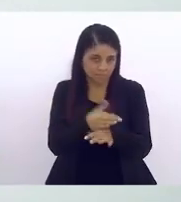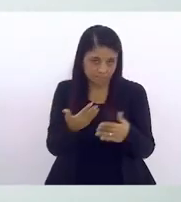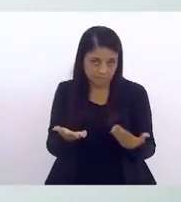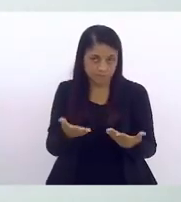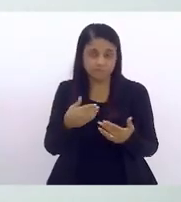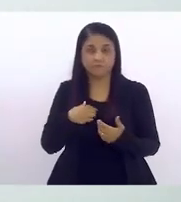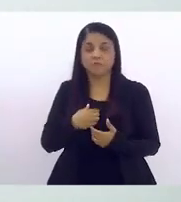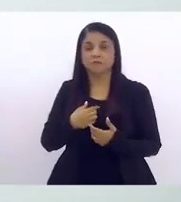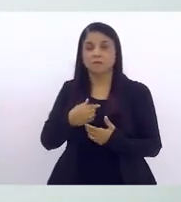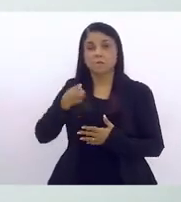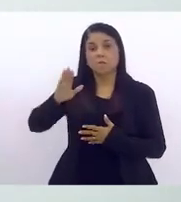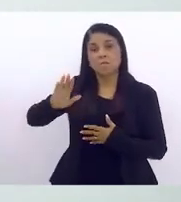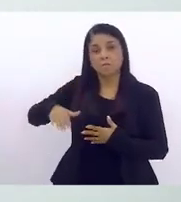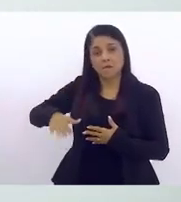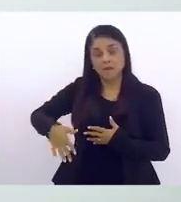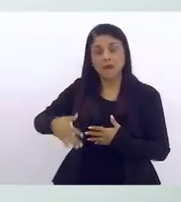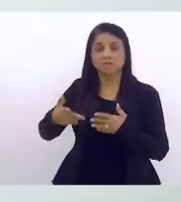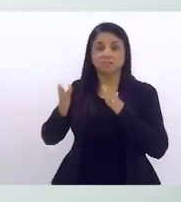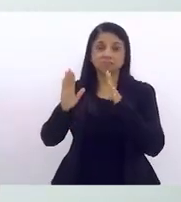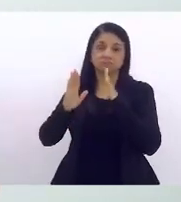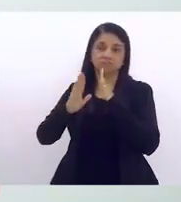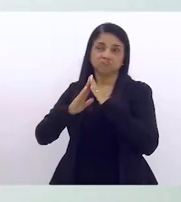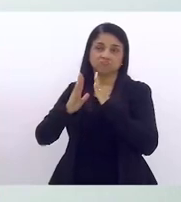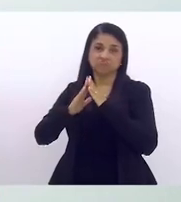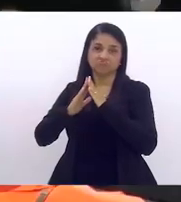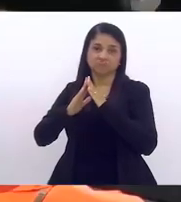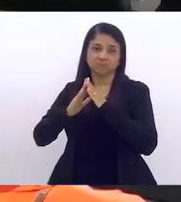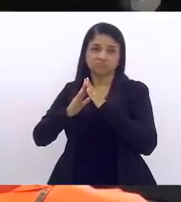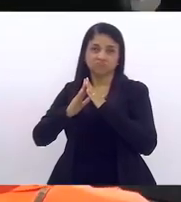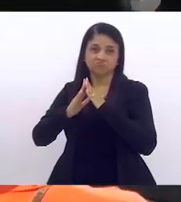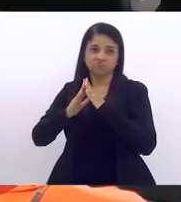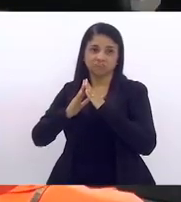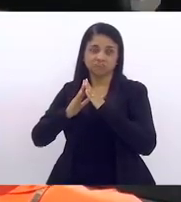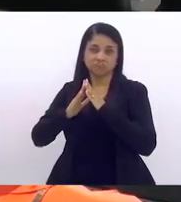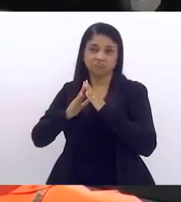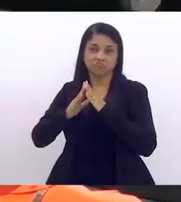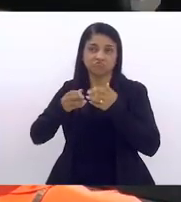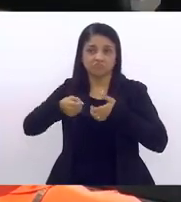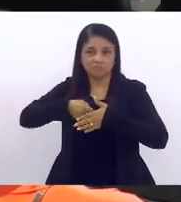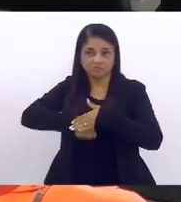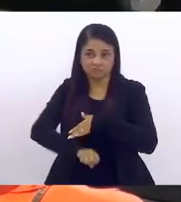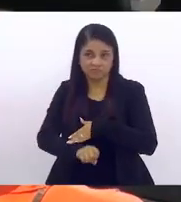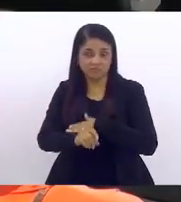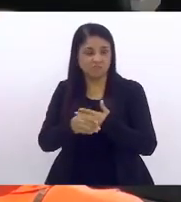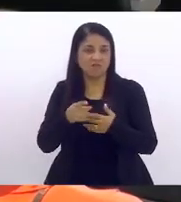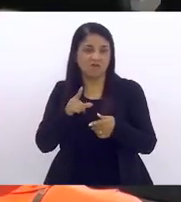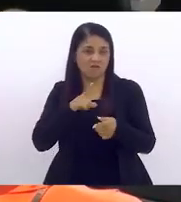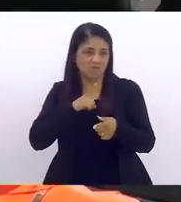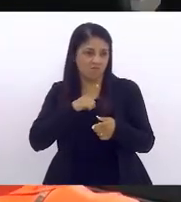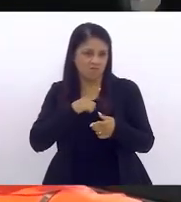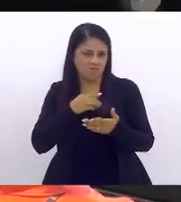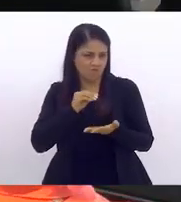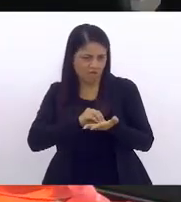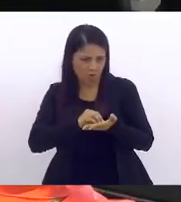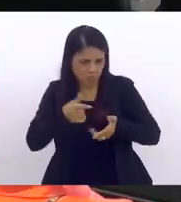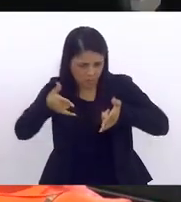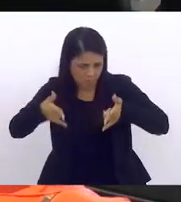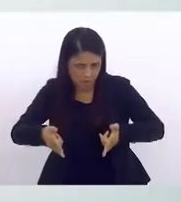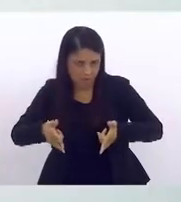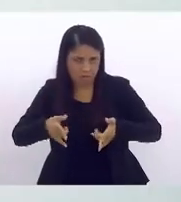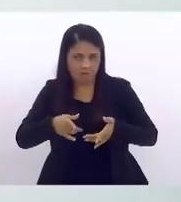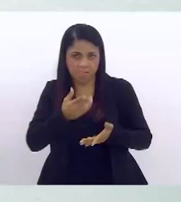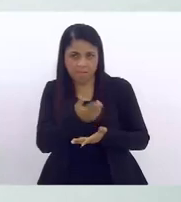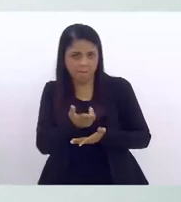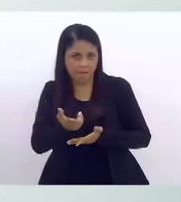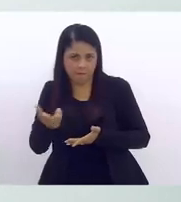mais barato caso de parto, né? Não falta leito, não é isso? Não falta leito no estado. O que falta é leito exemplo, de qualidade. O